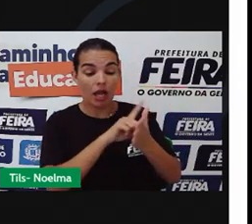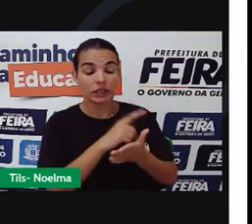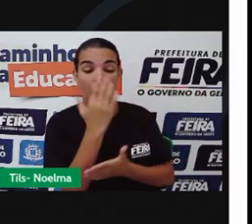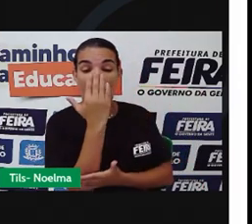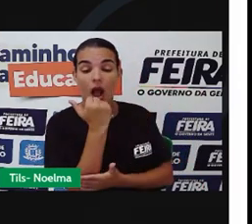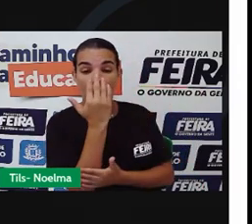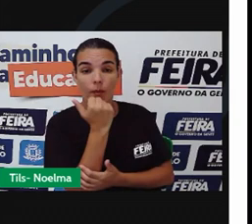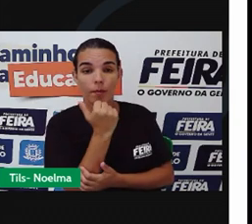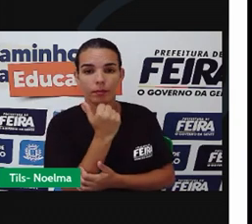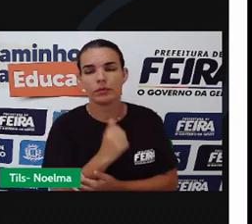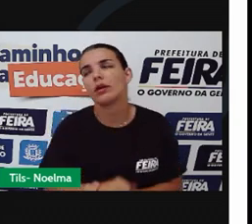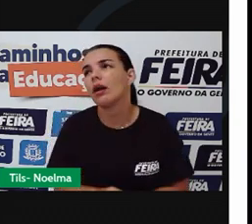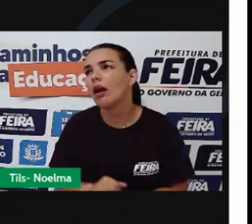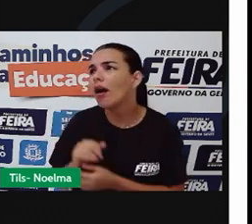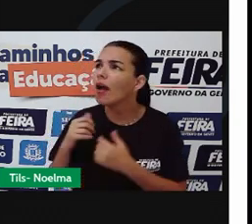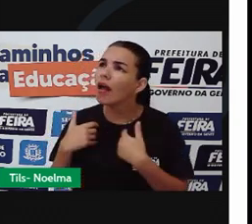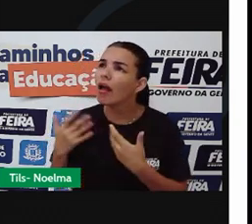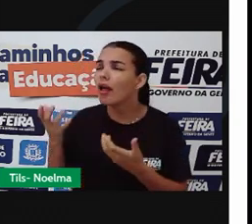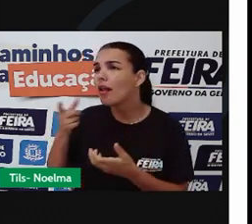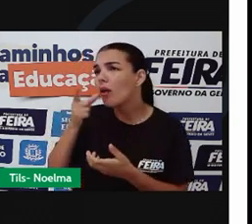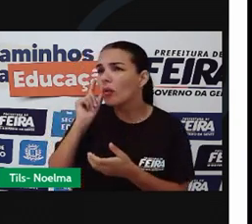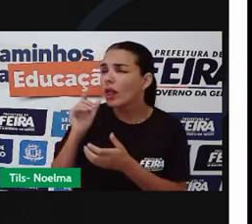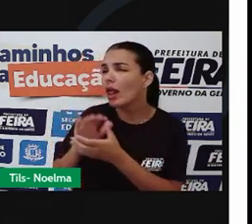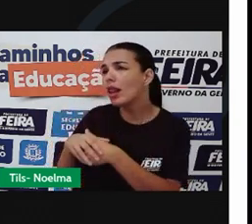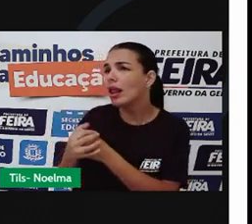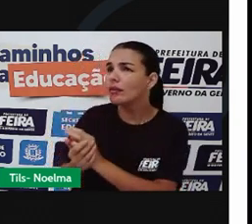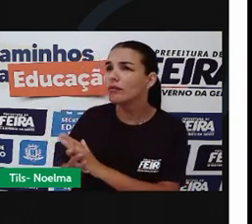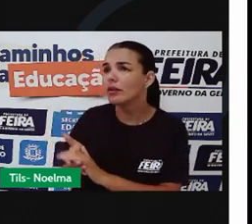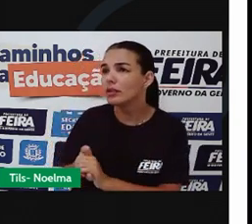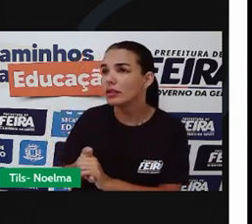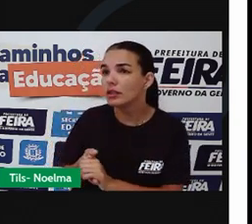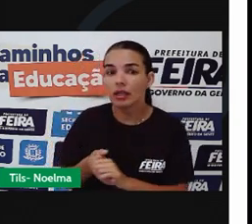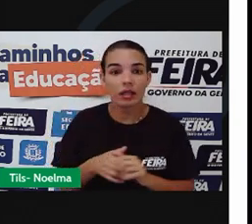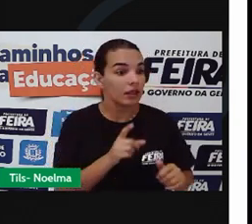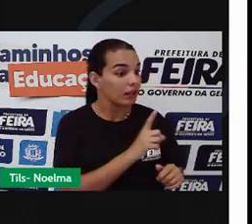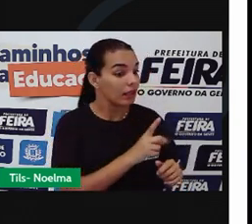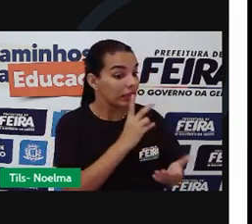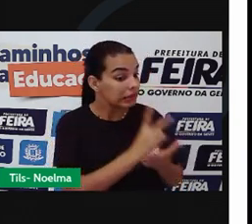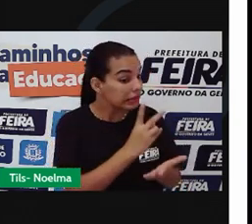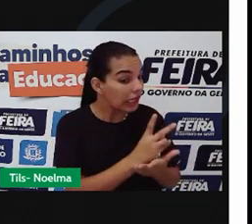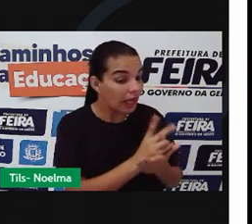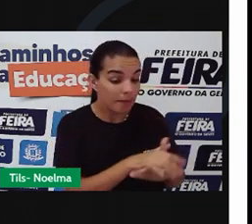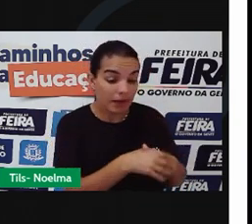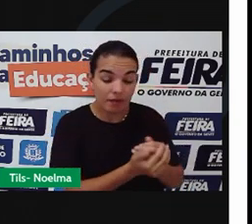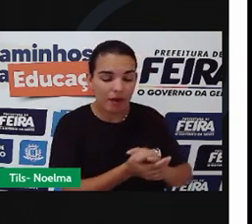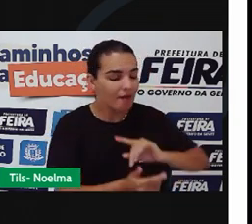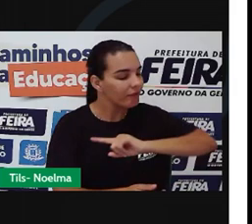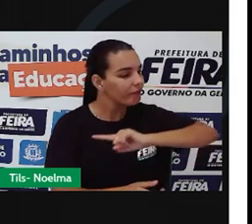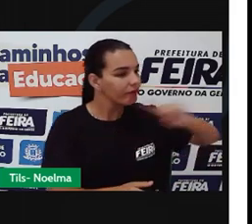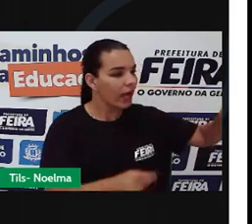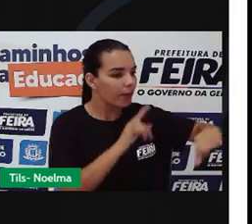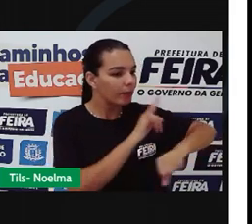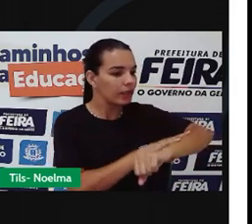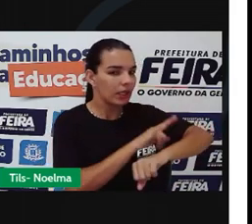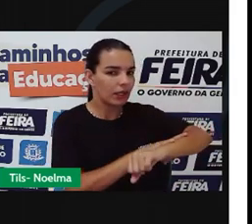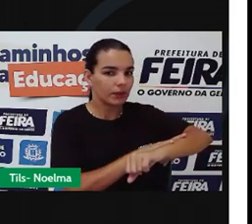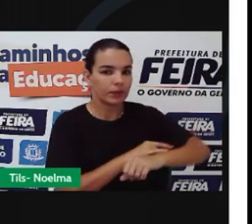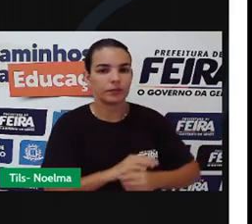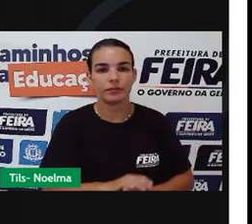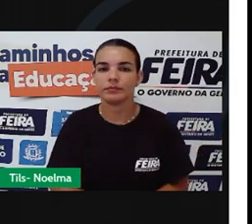das refeições amo mainha viu Tem que manter sempre vá direto para o